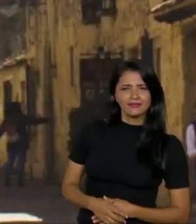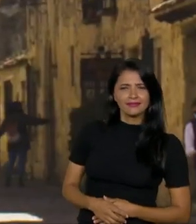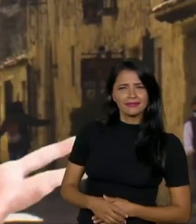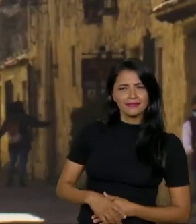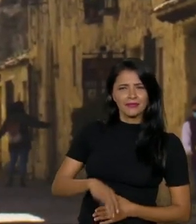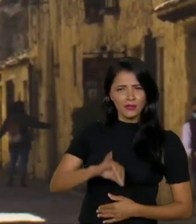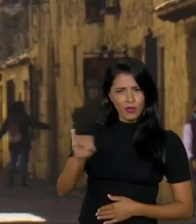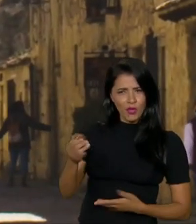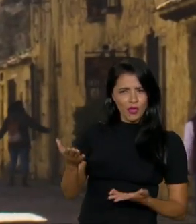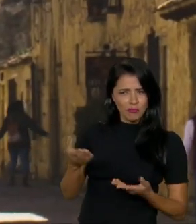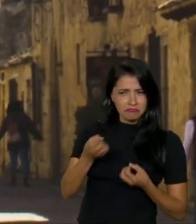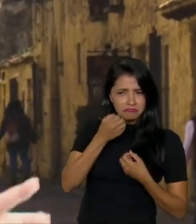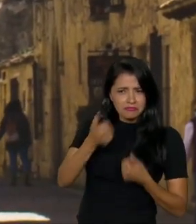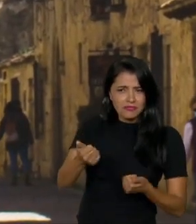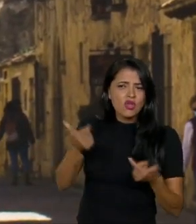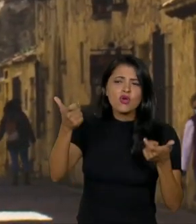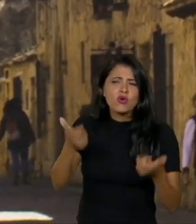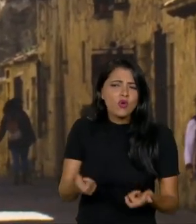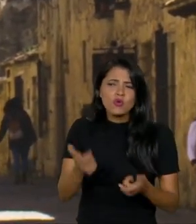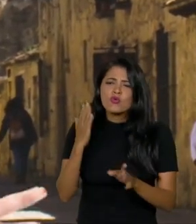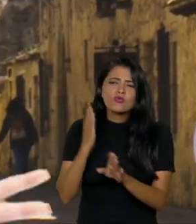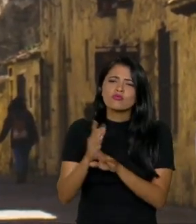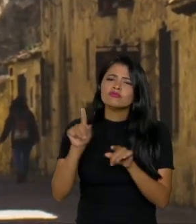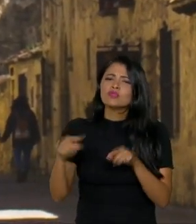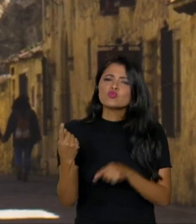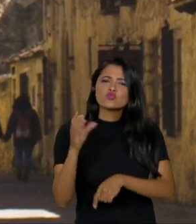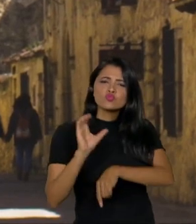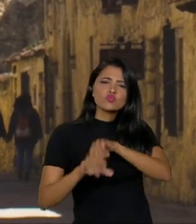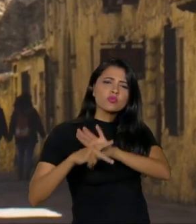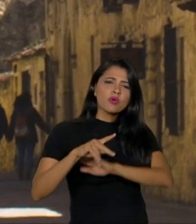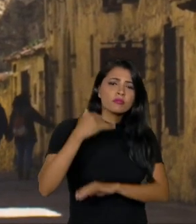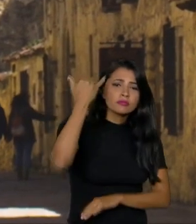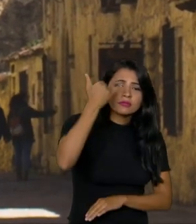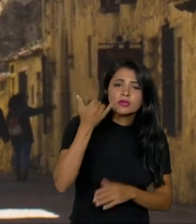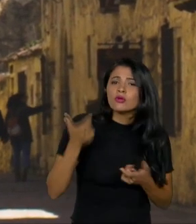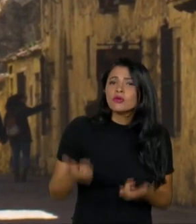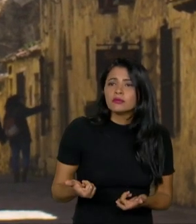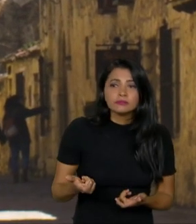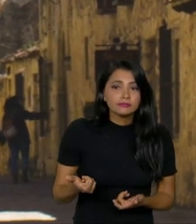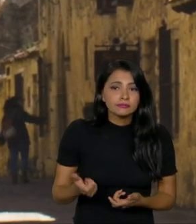Olá, como estás? Onde posso encontrar o curso de espanhol?